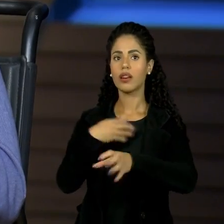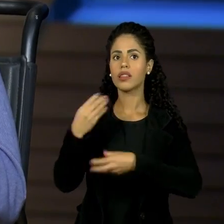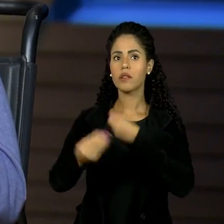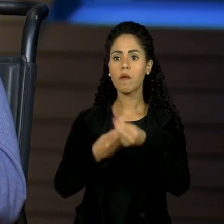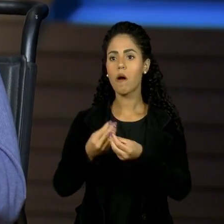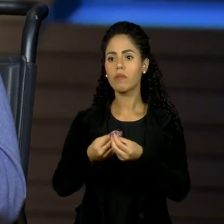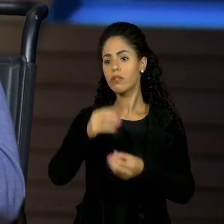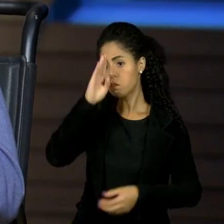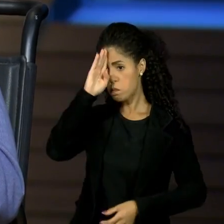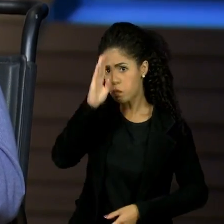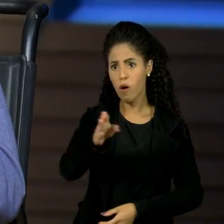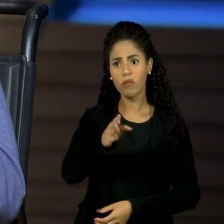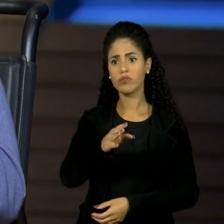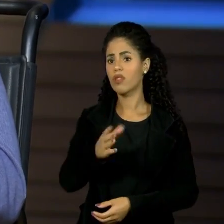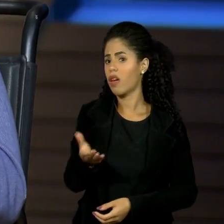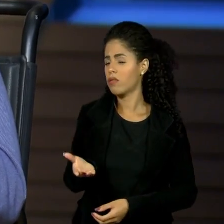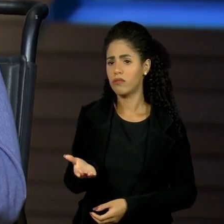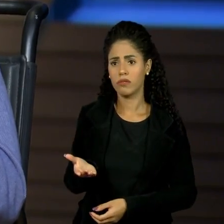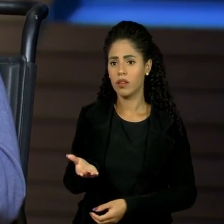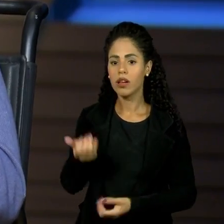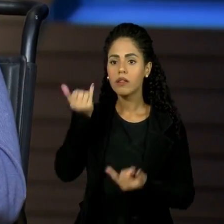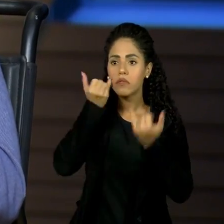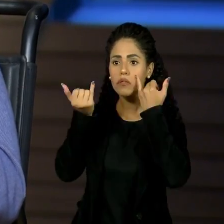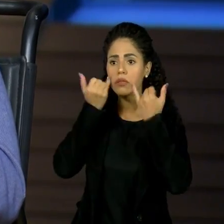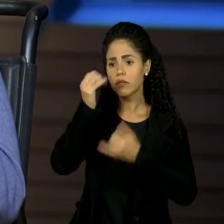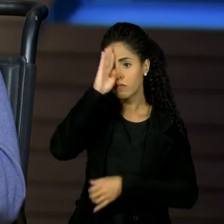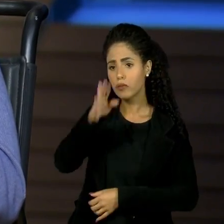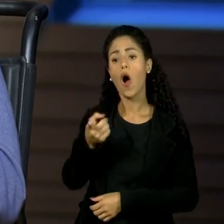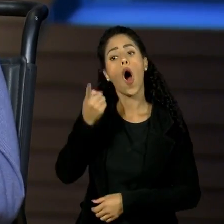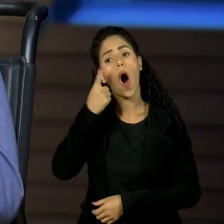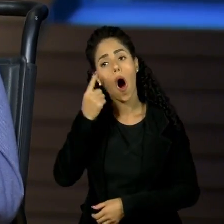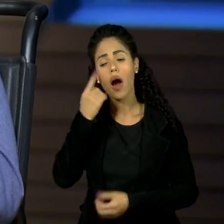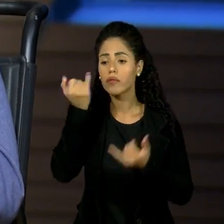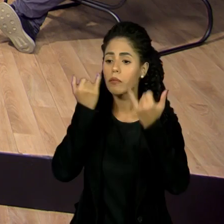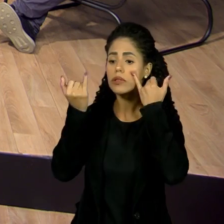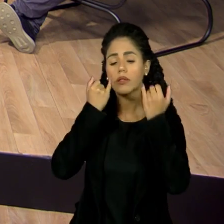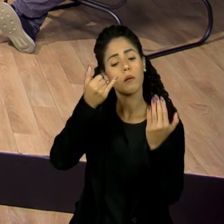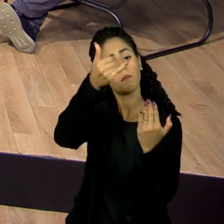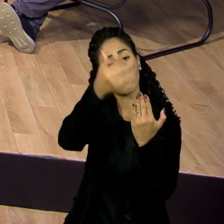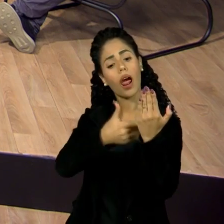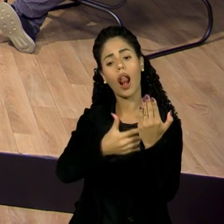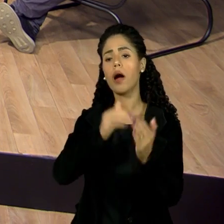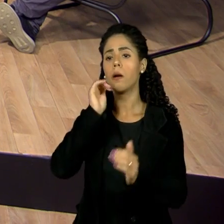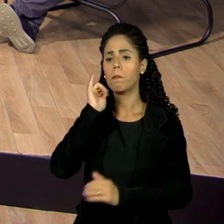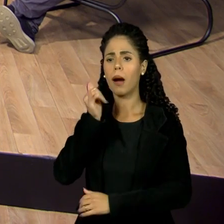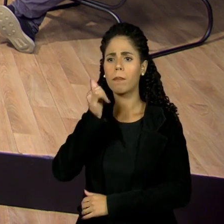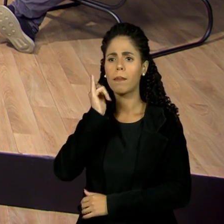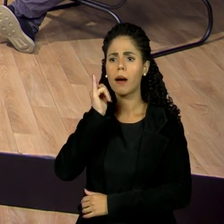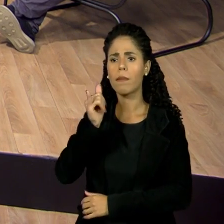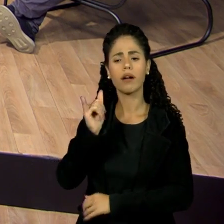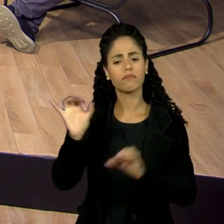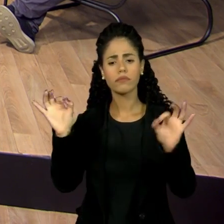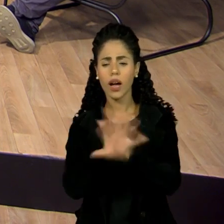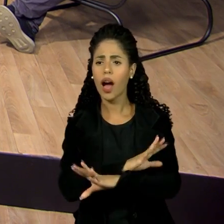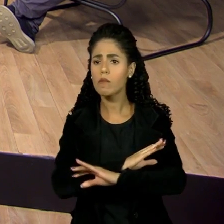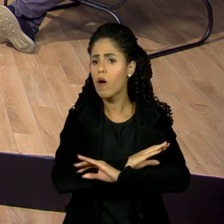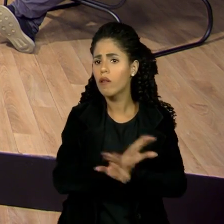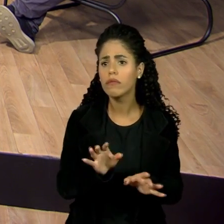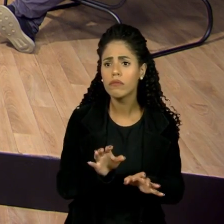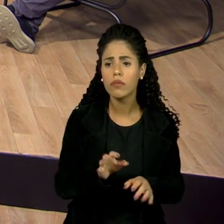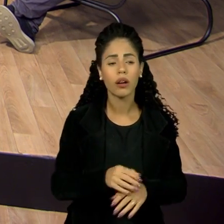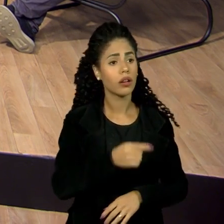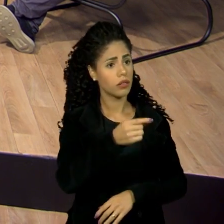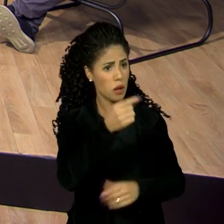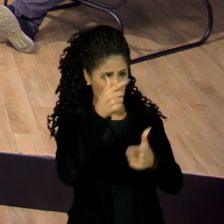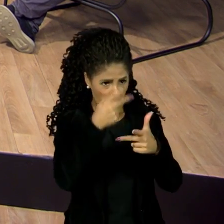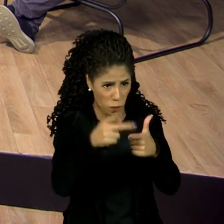forma vertical e não é comunicação, é uma informação. Eu te informo o que você tem e vou embora. Você que lide com